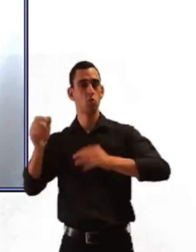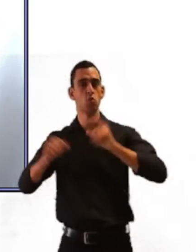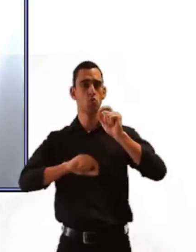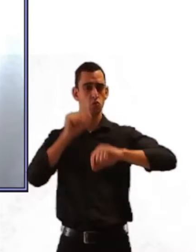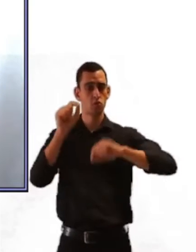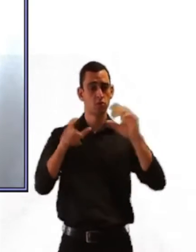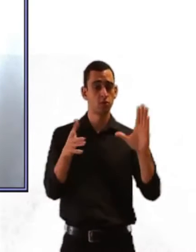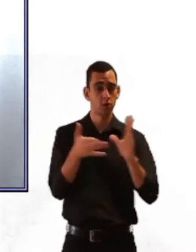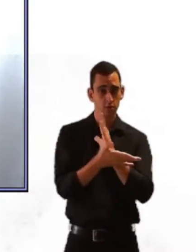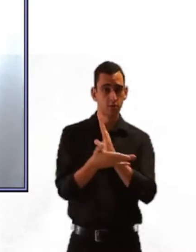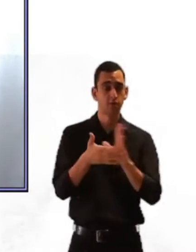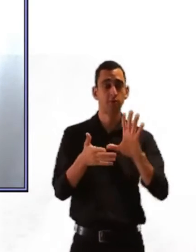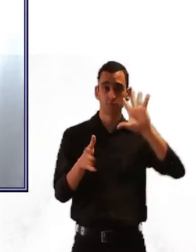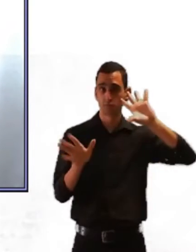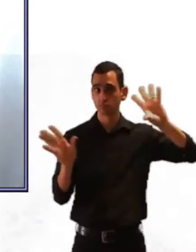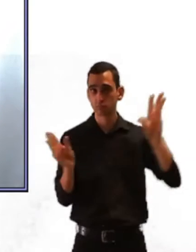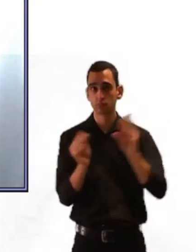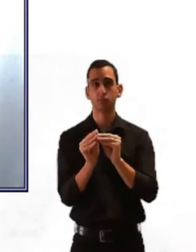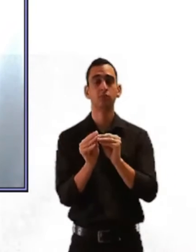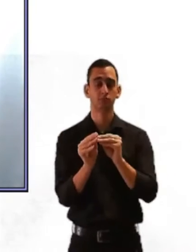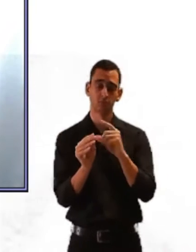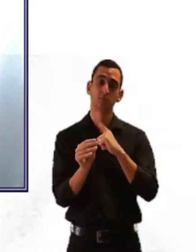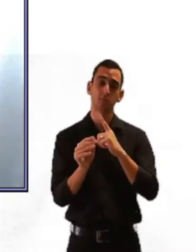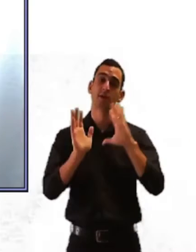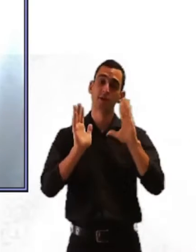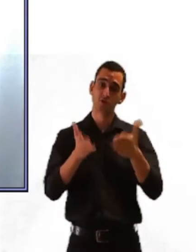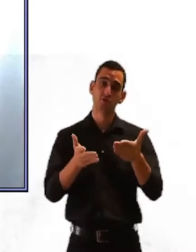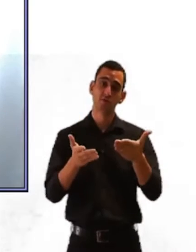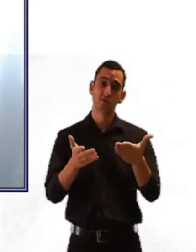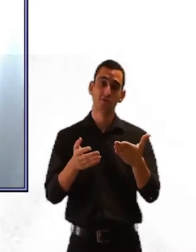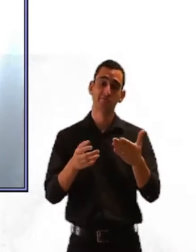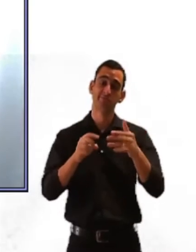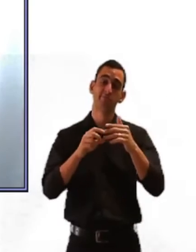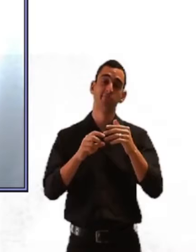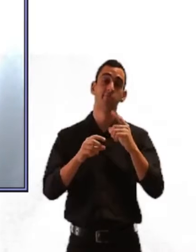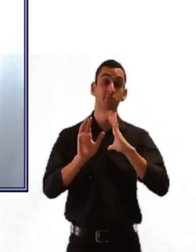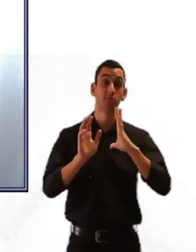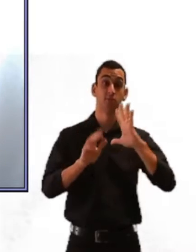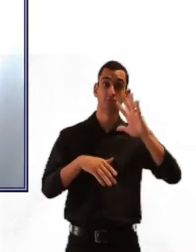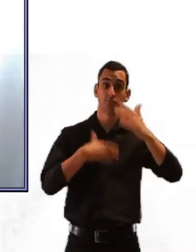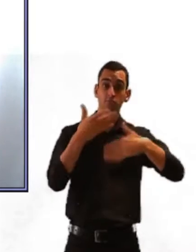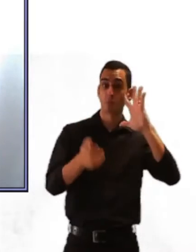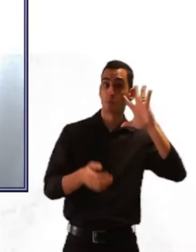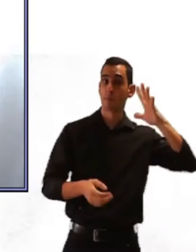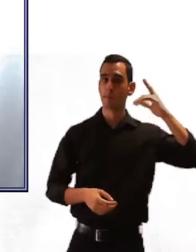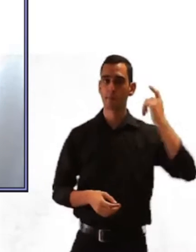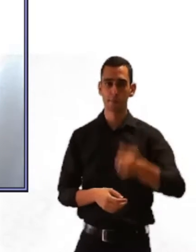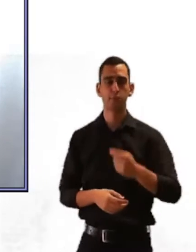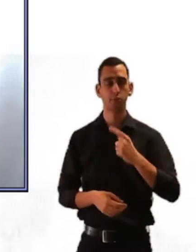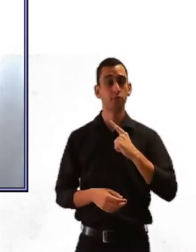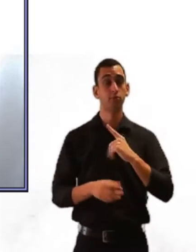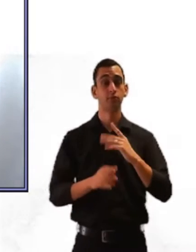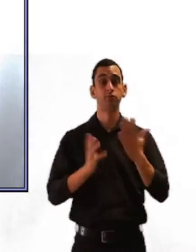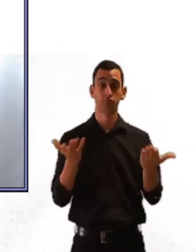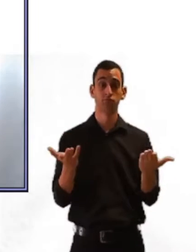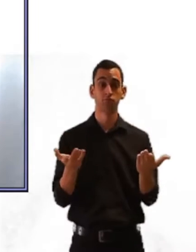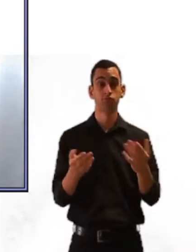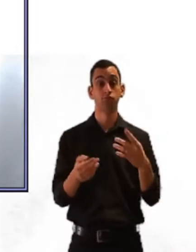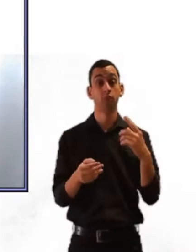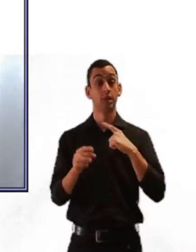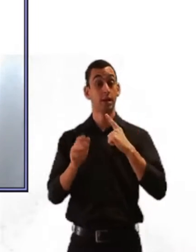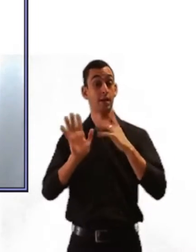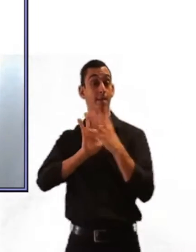premissa menor e a conclusão. Nesse sistema clássico, ele vai e toma uma decisão judicial. Então, esse